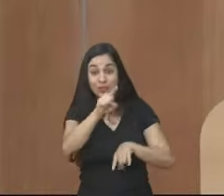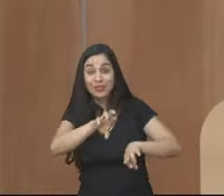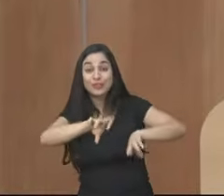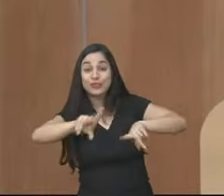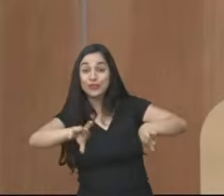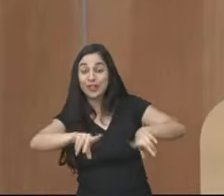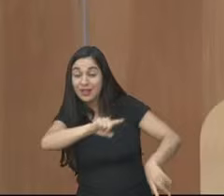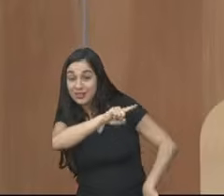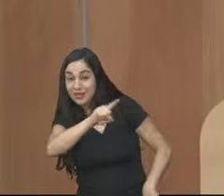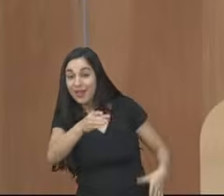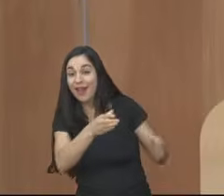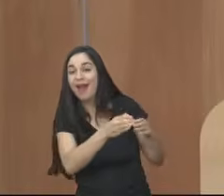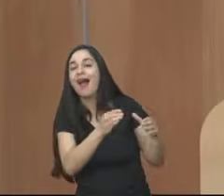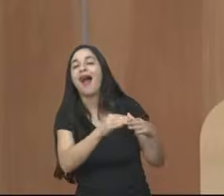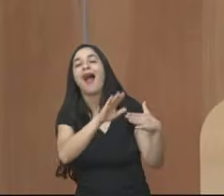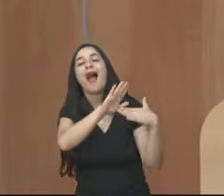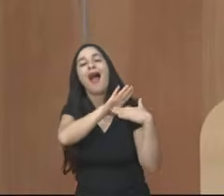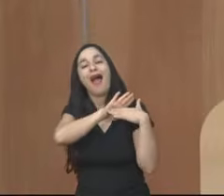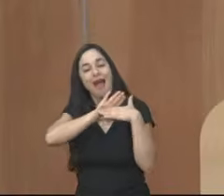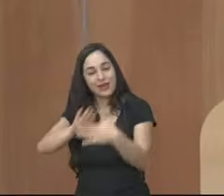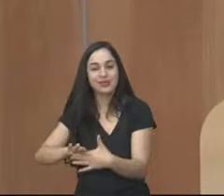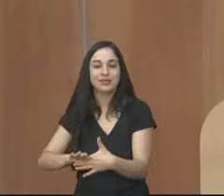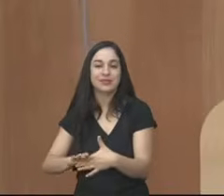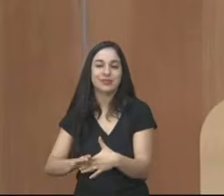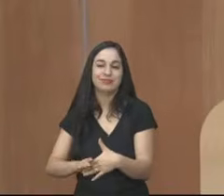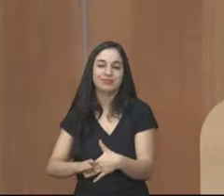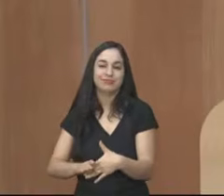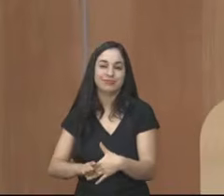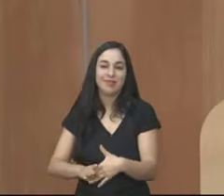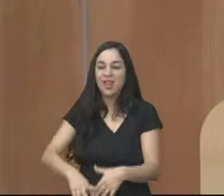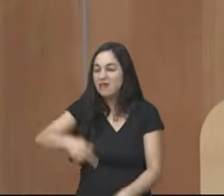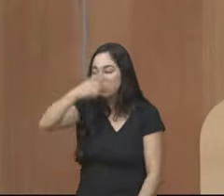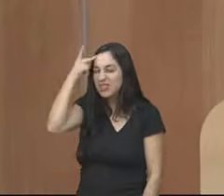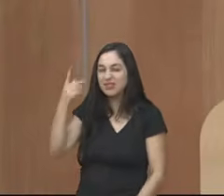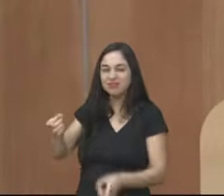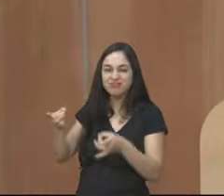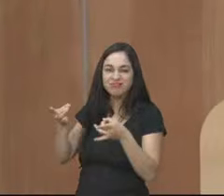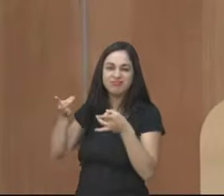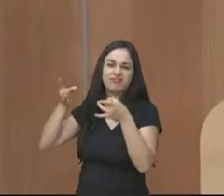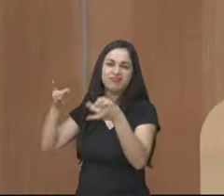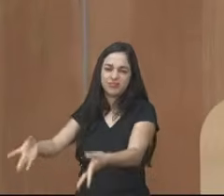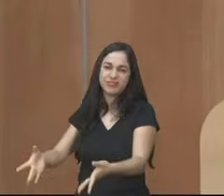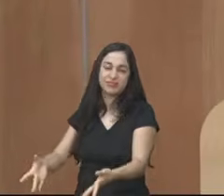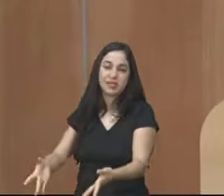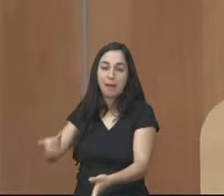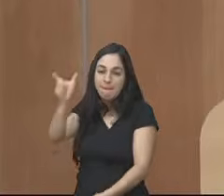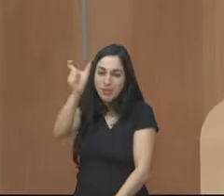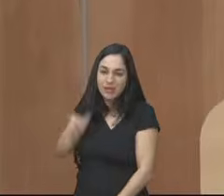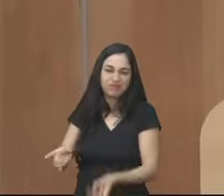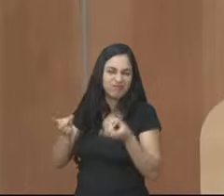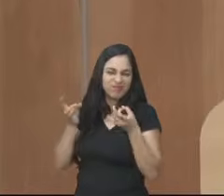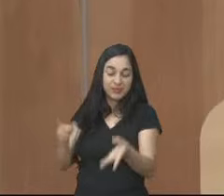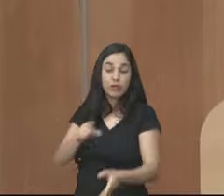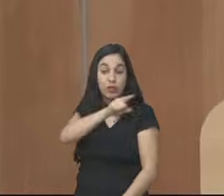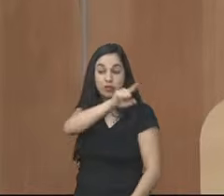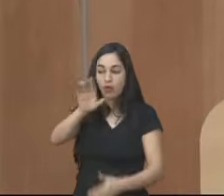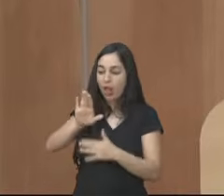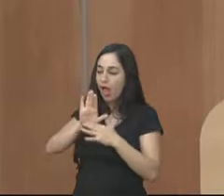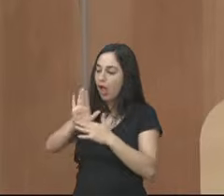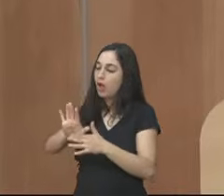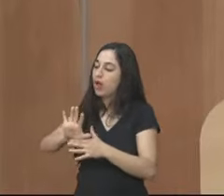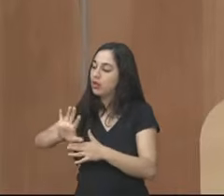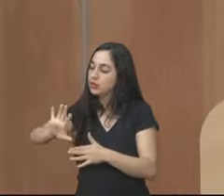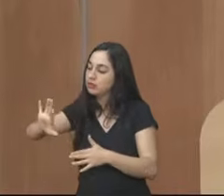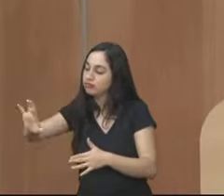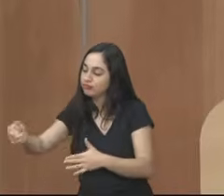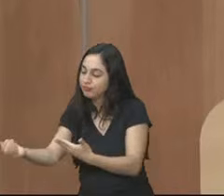famílias foram recuperadas daquele lixo que foi jogado no ralo, e vocês retiraram do ralo